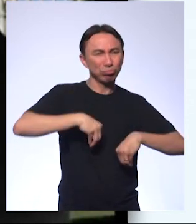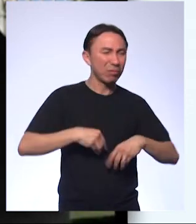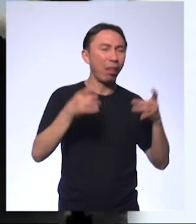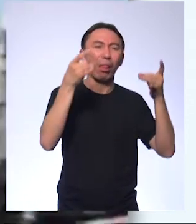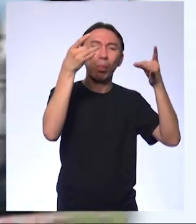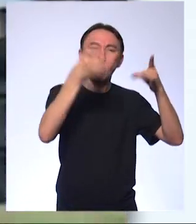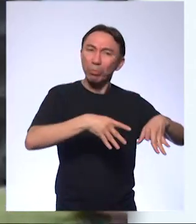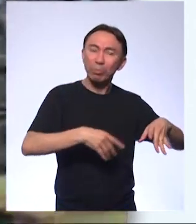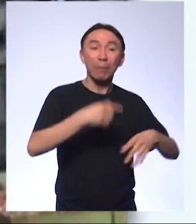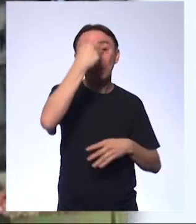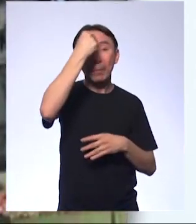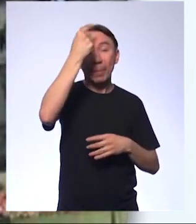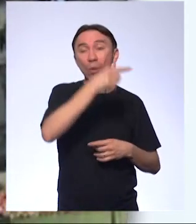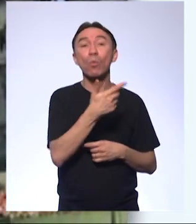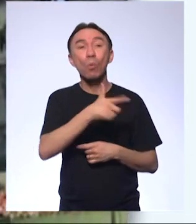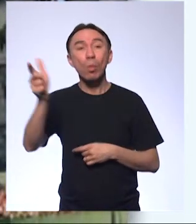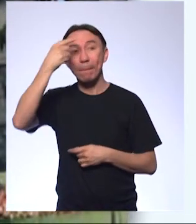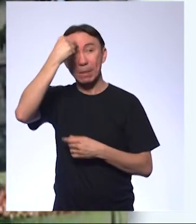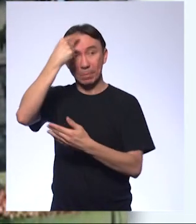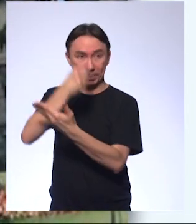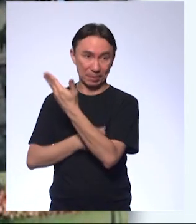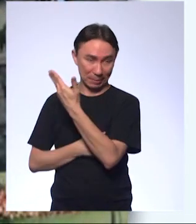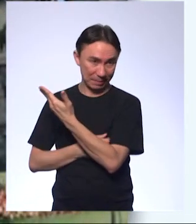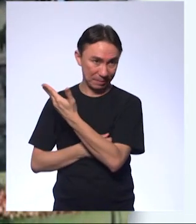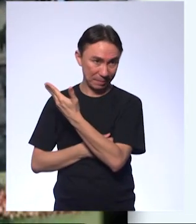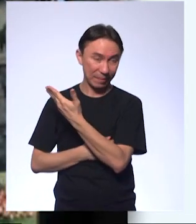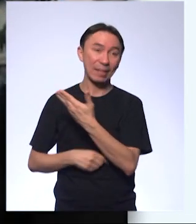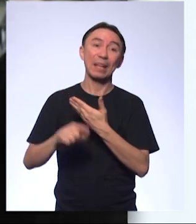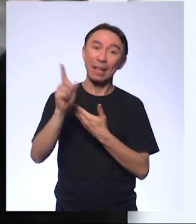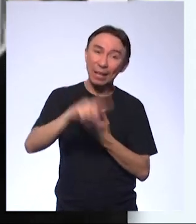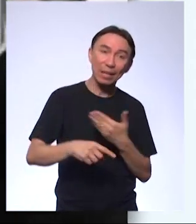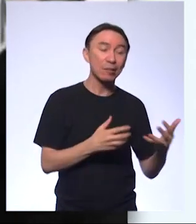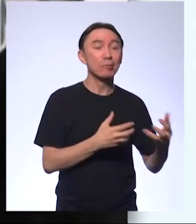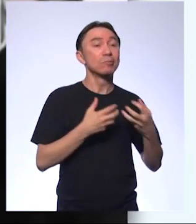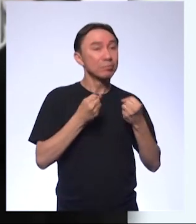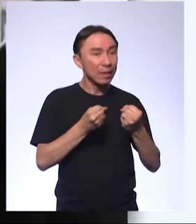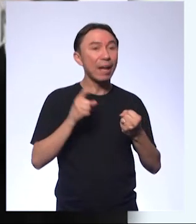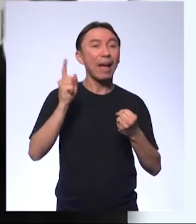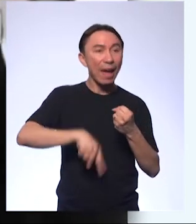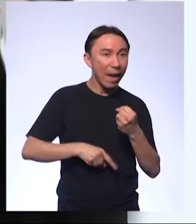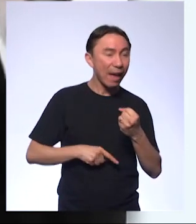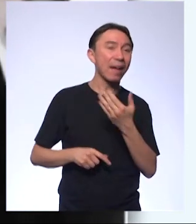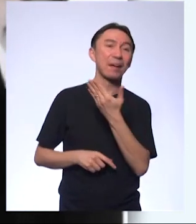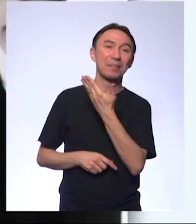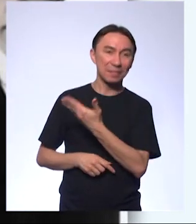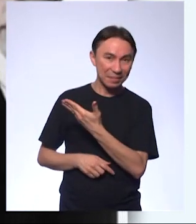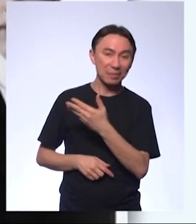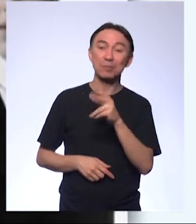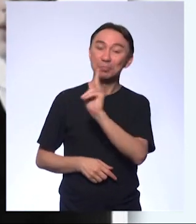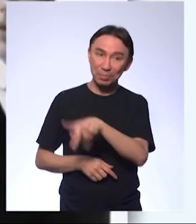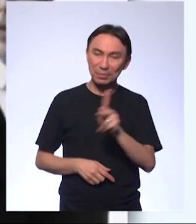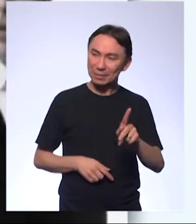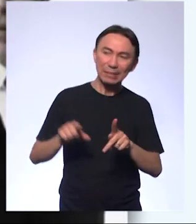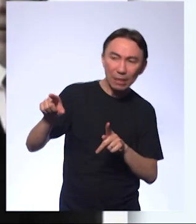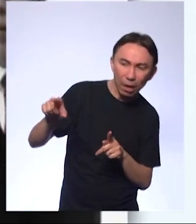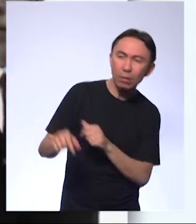decepção. Thomson propôs trabalhos em assuntos diferentes, além do pouco tempo que dispunha para discutir o modelo do pudim de passas com Bohr.